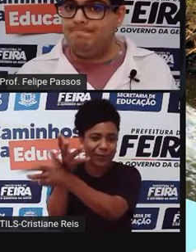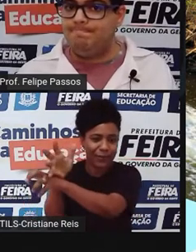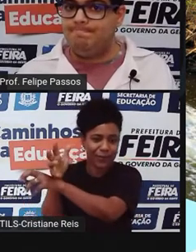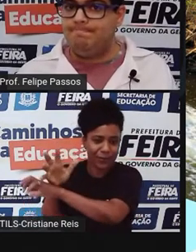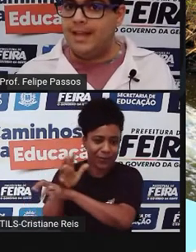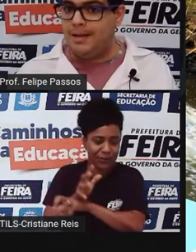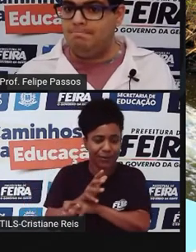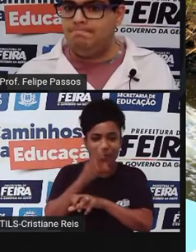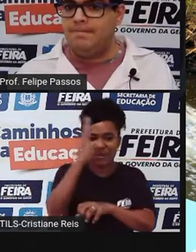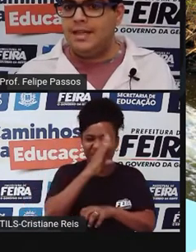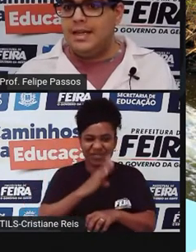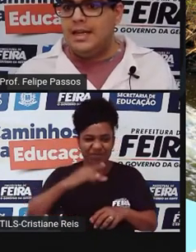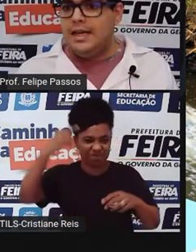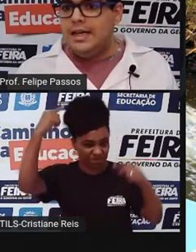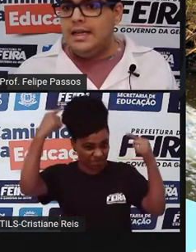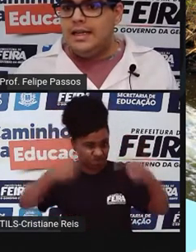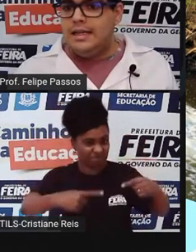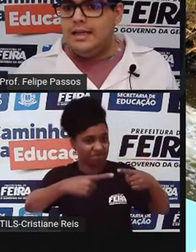sede, né?